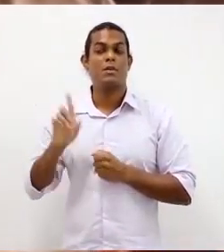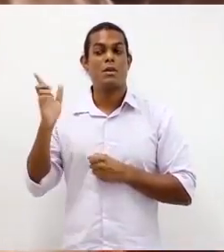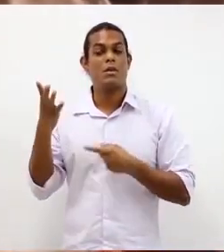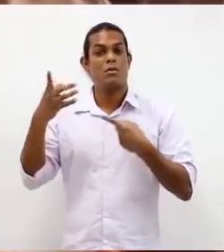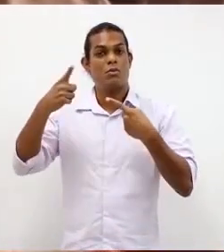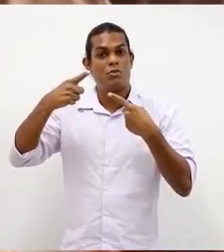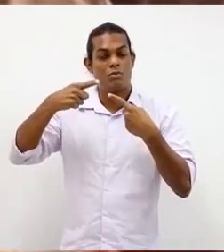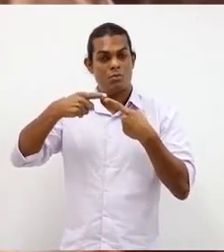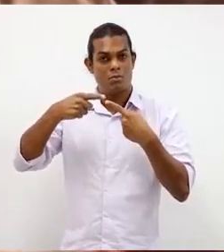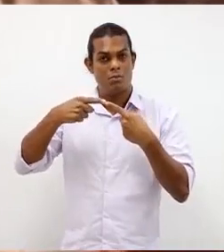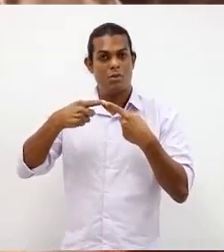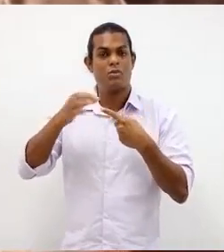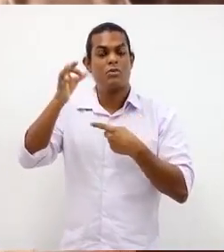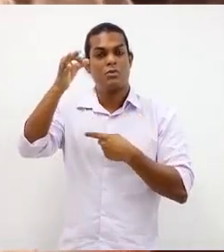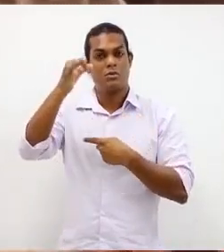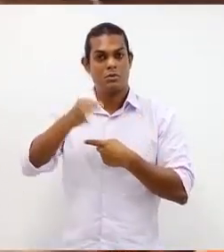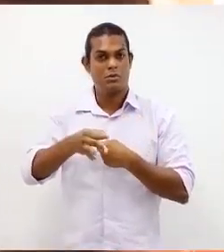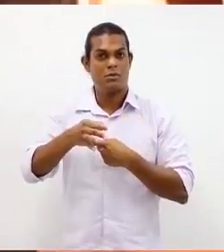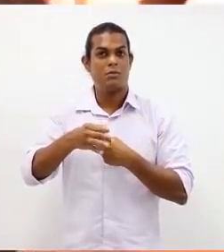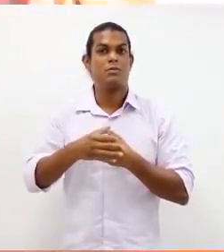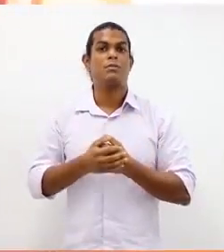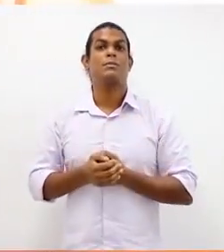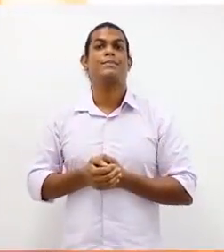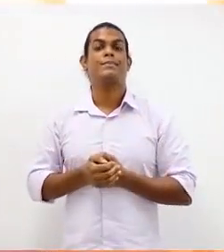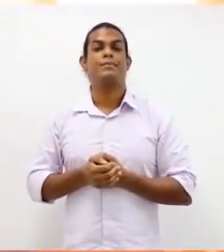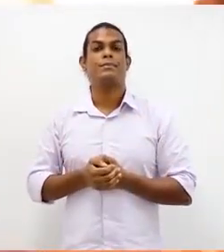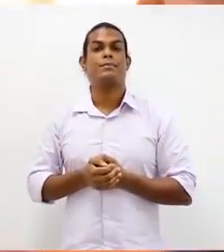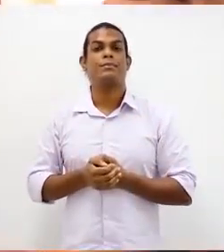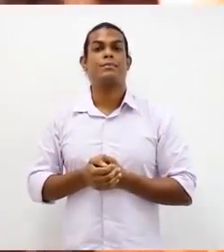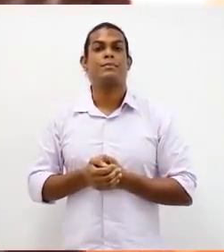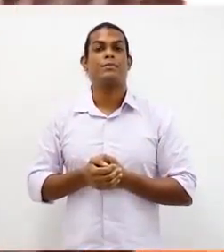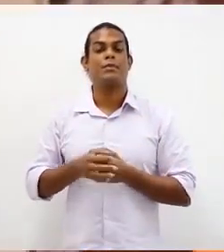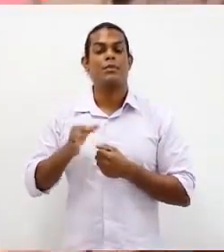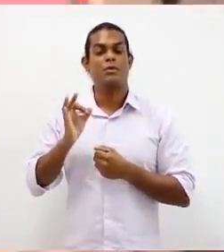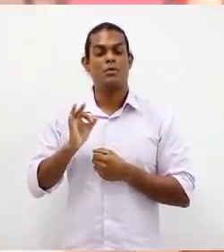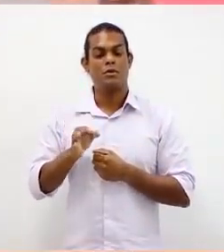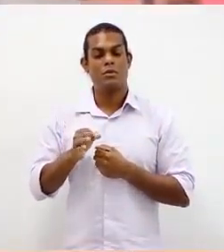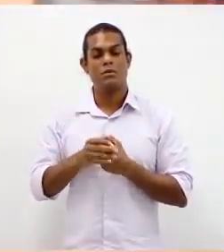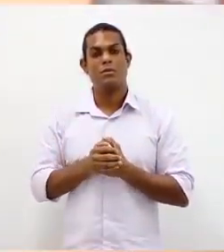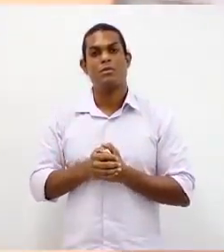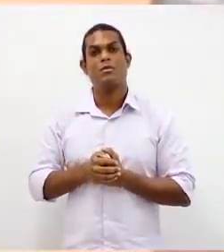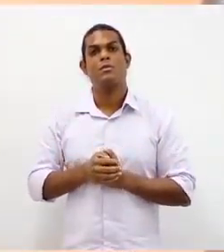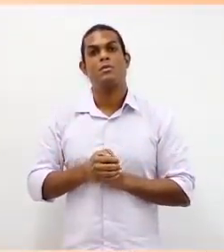Essa é a primeira lição que vocês precisam ter. Então, estamos prontos. Por favor.